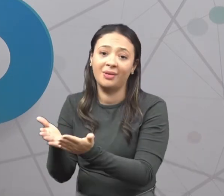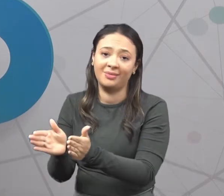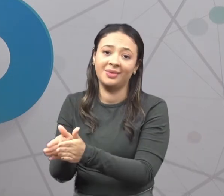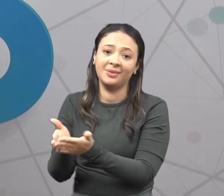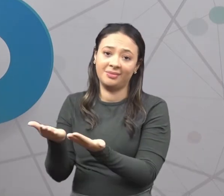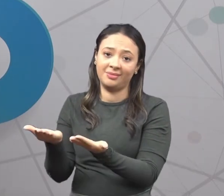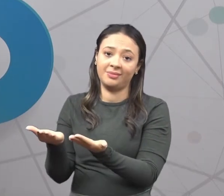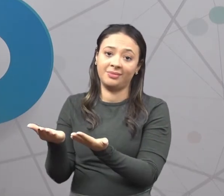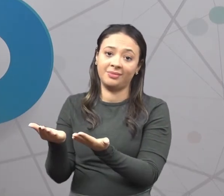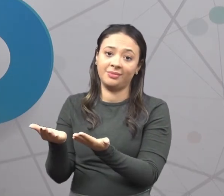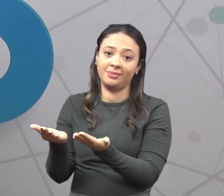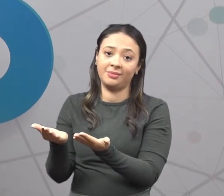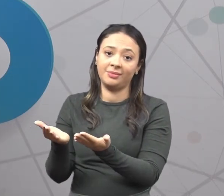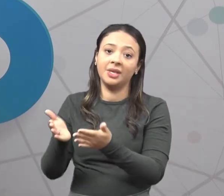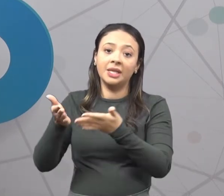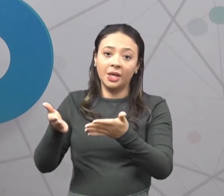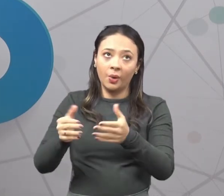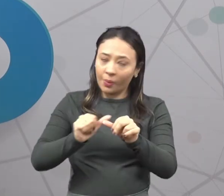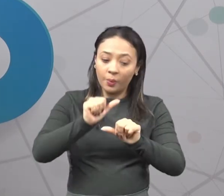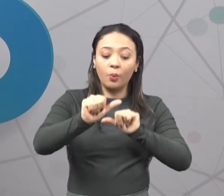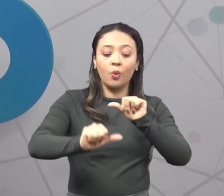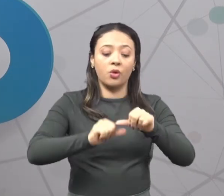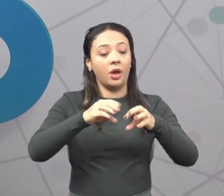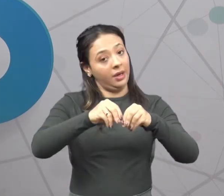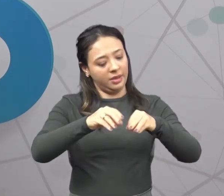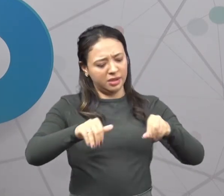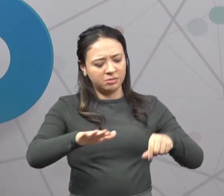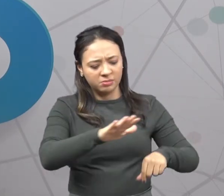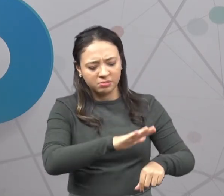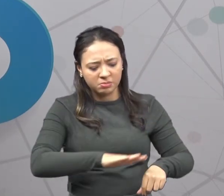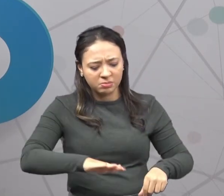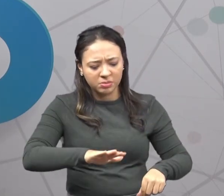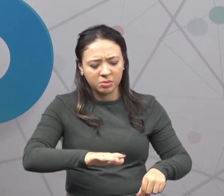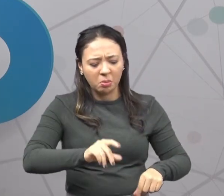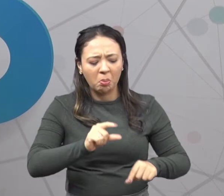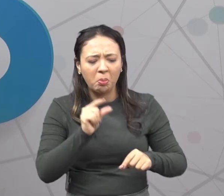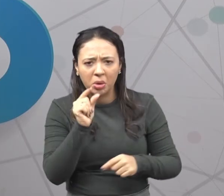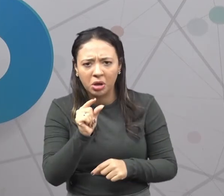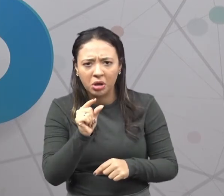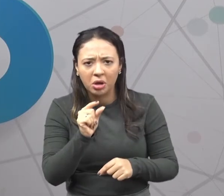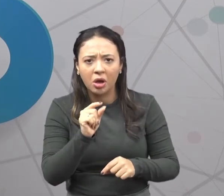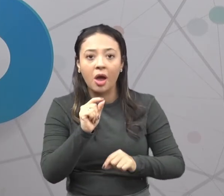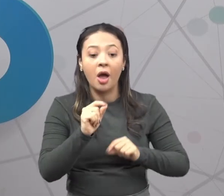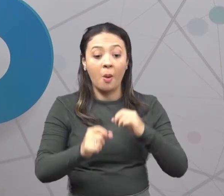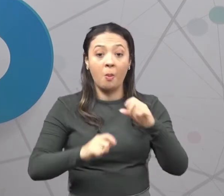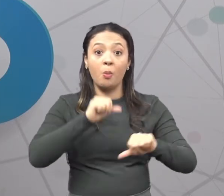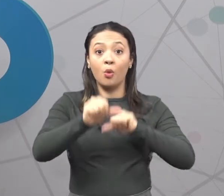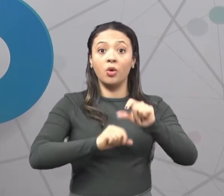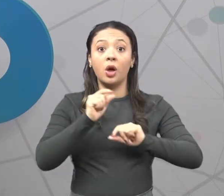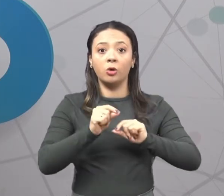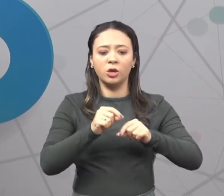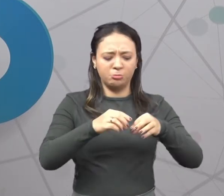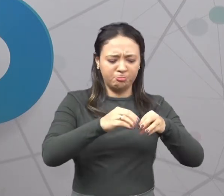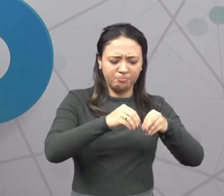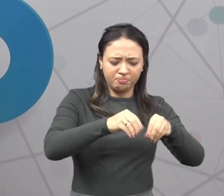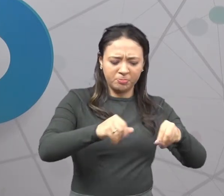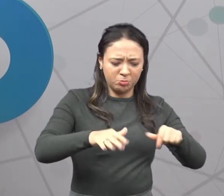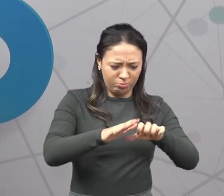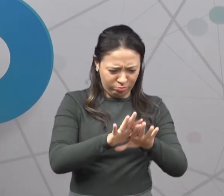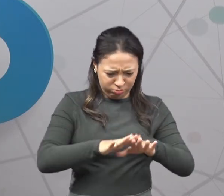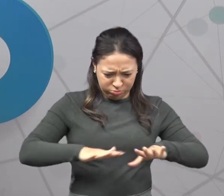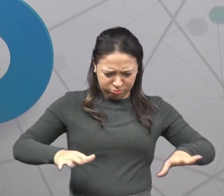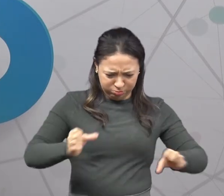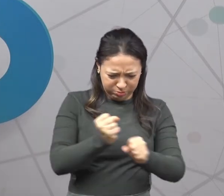né? E transformar essas terras em grandes plantações, em criações de